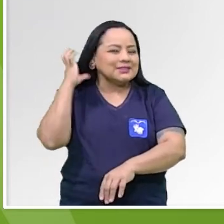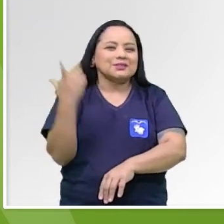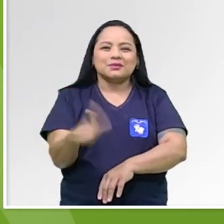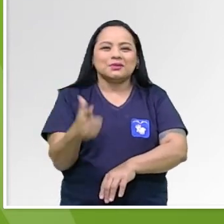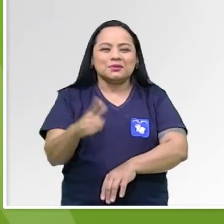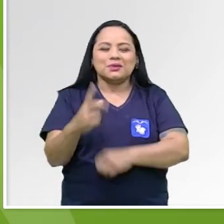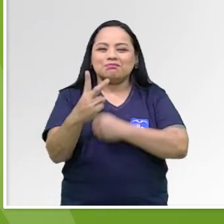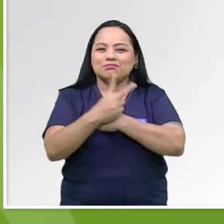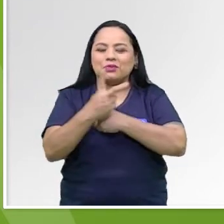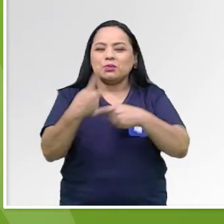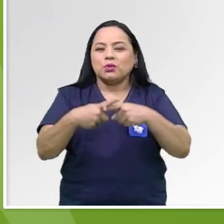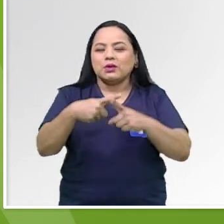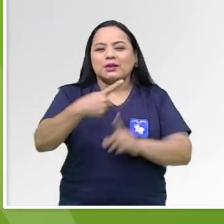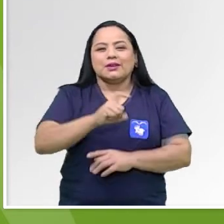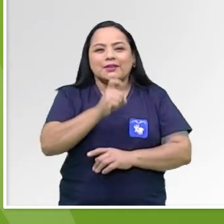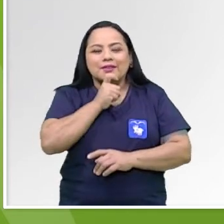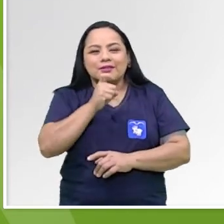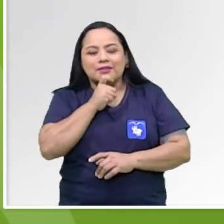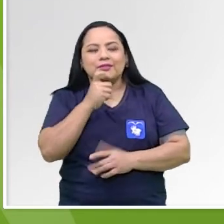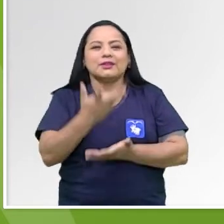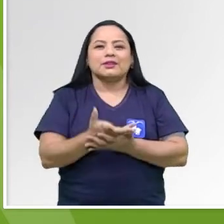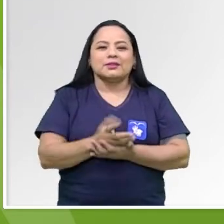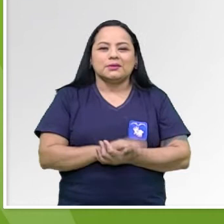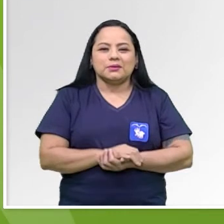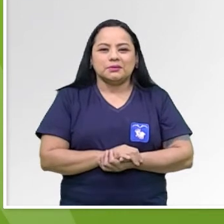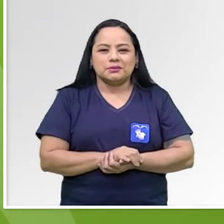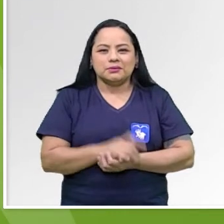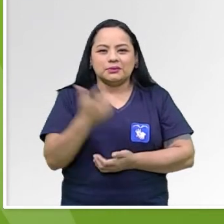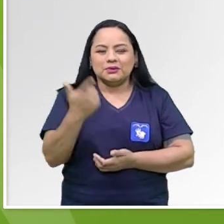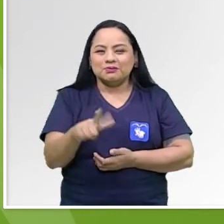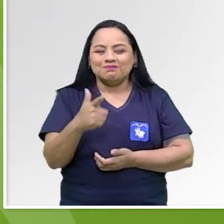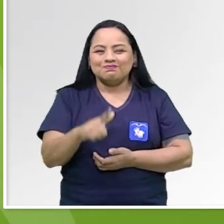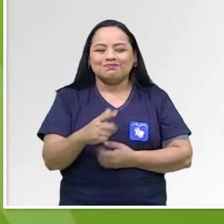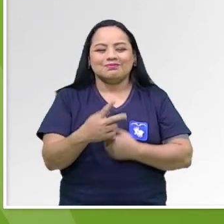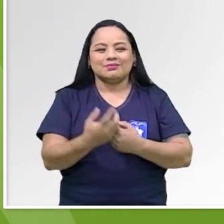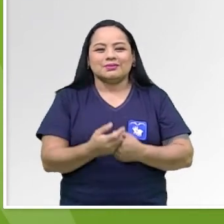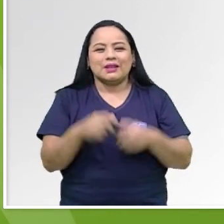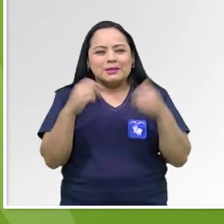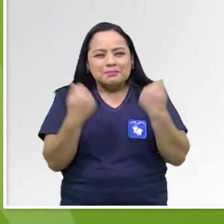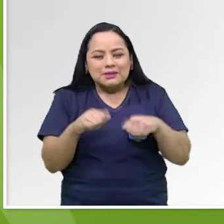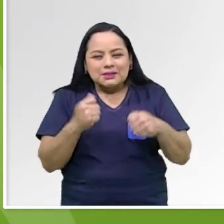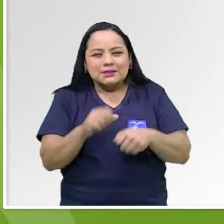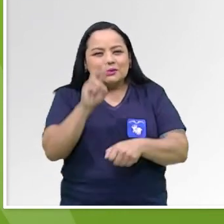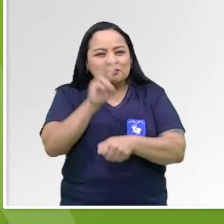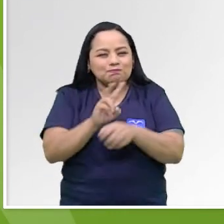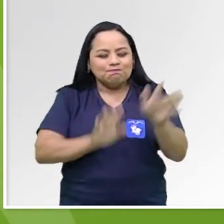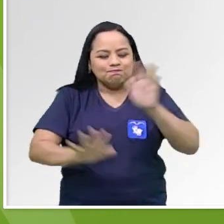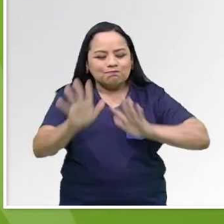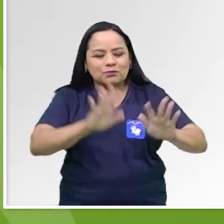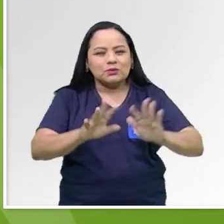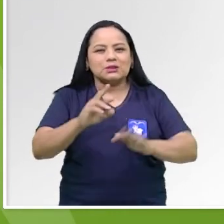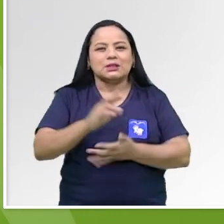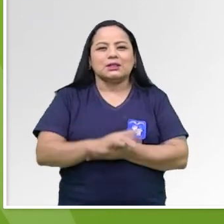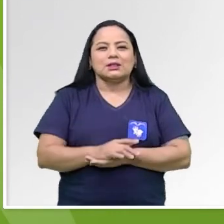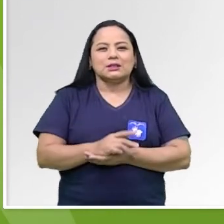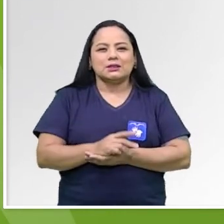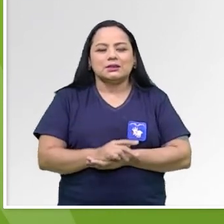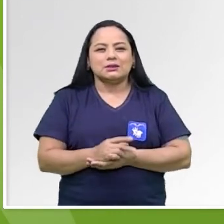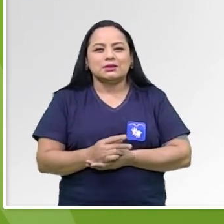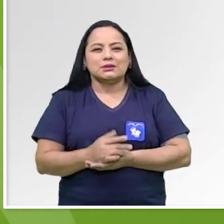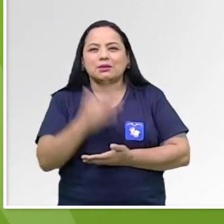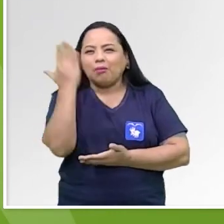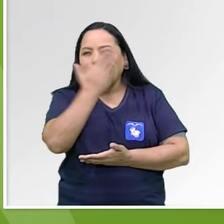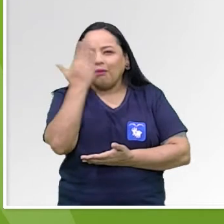ali contra o frio, né, contra choques mecânicos. Eles estão muito dependentes, eles também ainda estão cegos, ainda